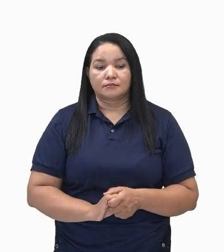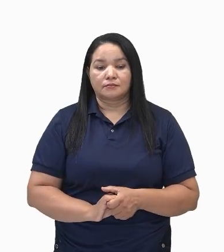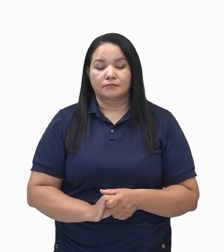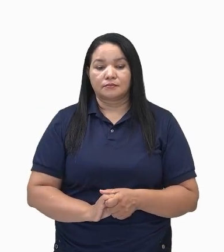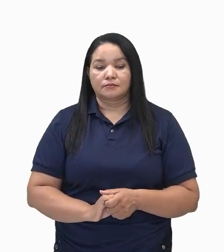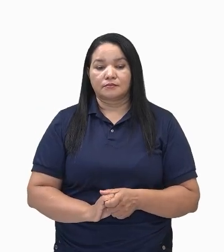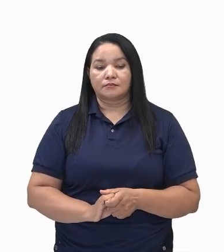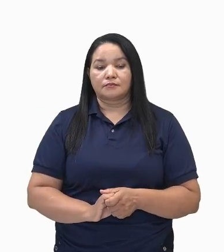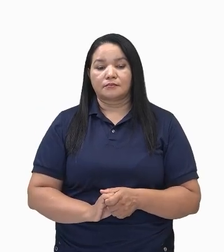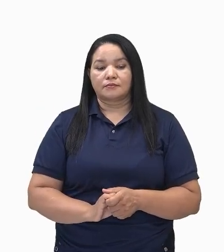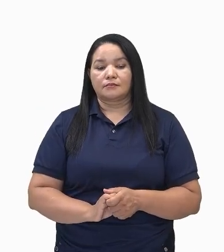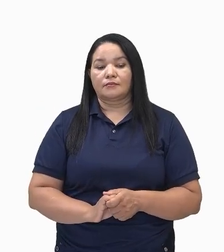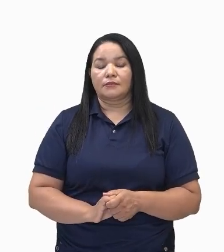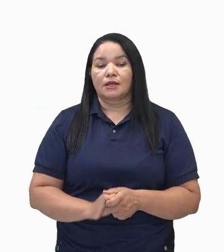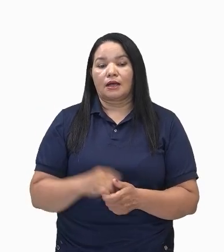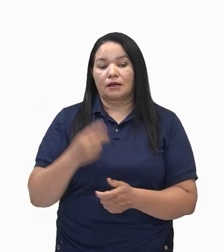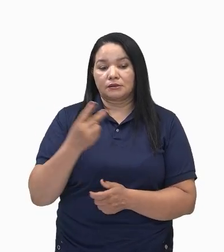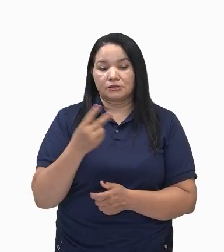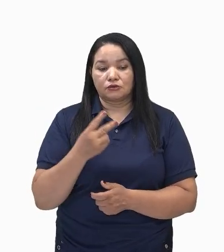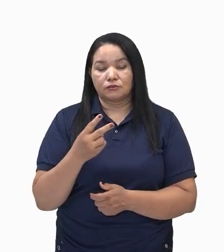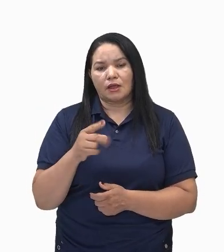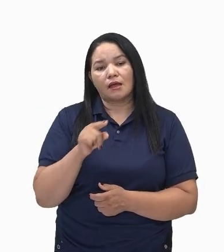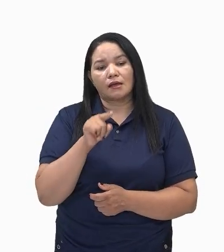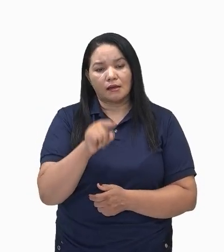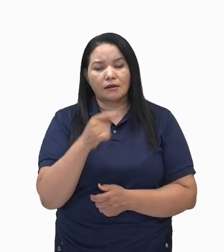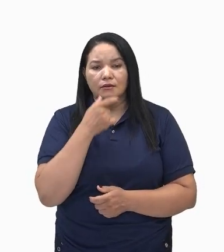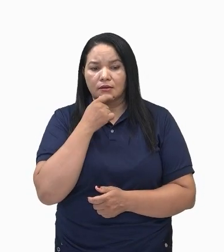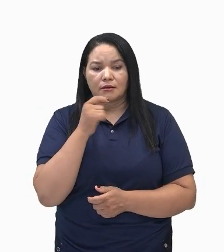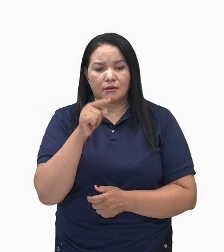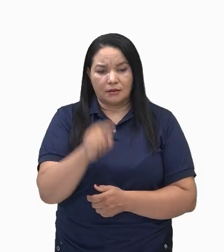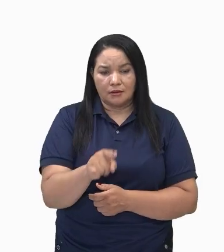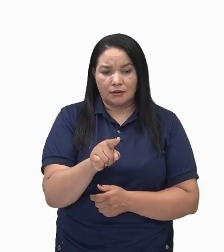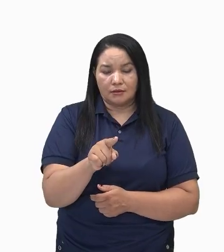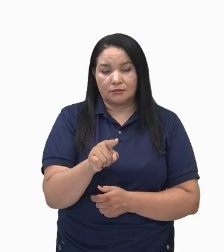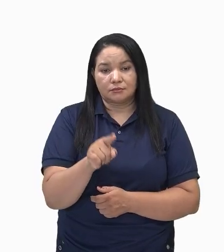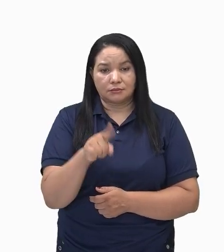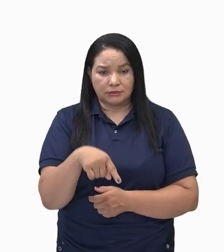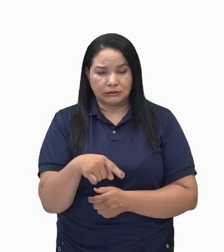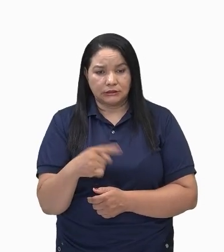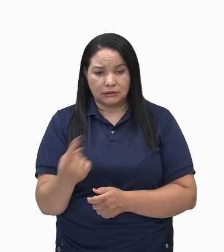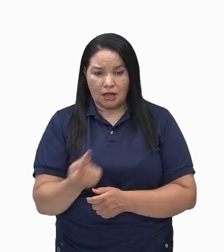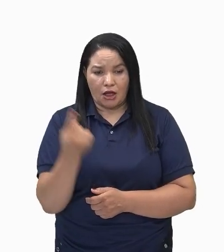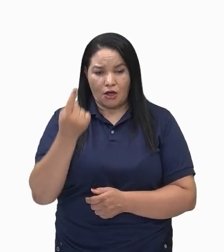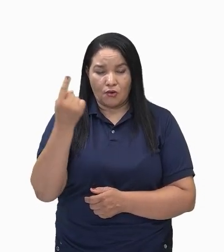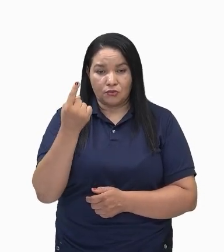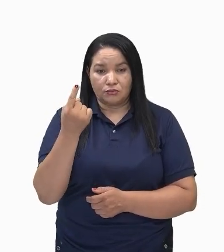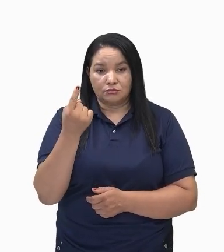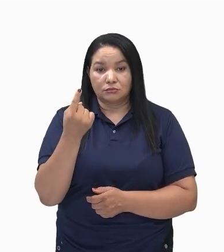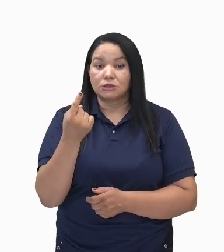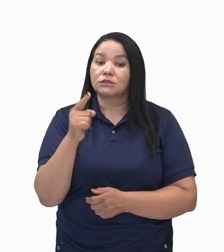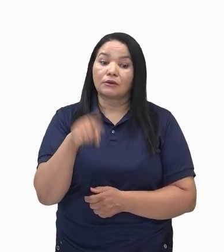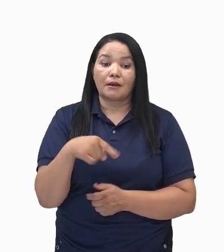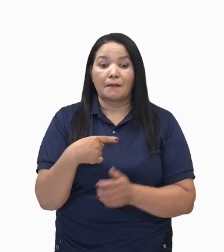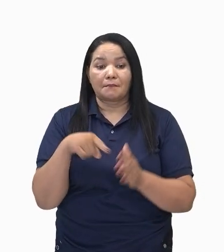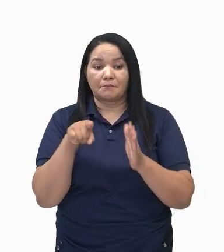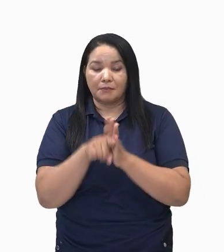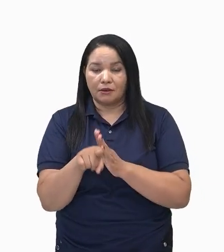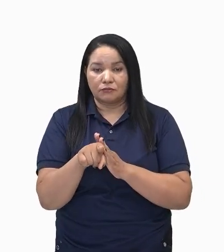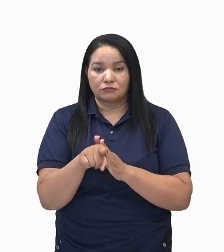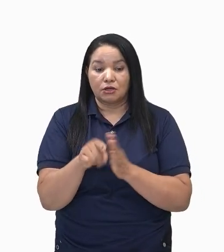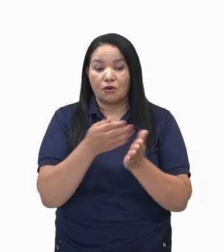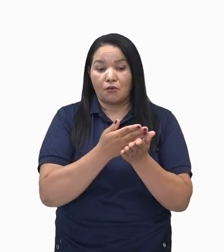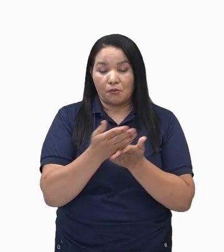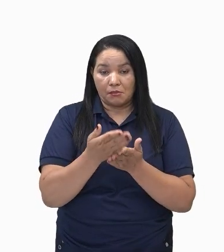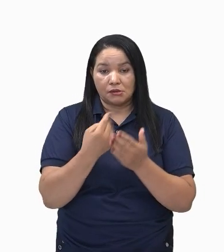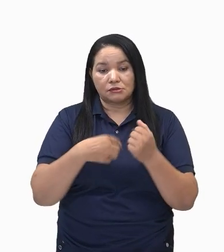is he tall? Ele é alto. Repare que ambas as perguntas eu estou iniciando ali com o verbo, tá? É